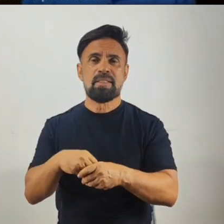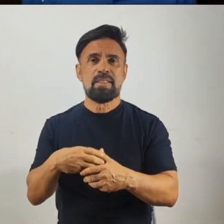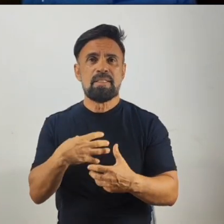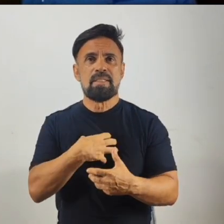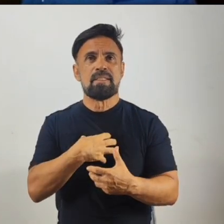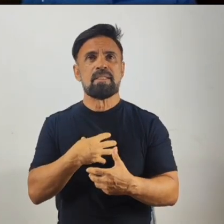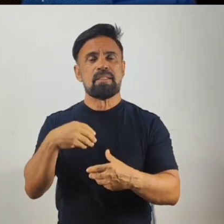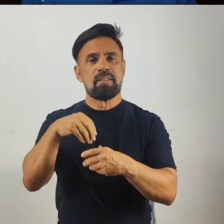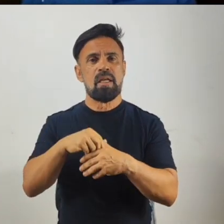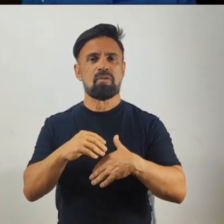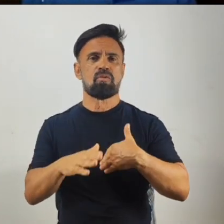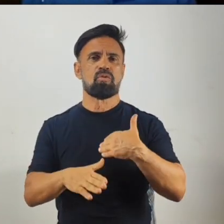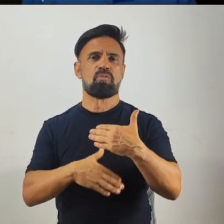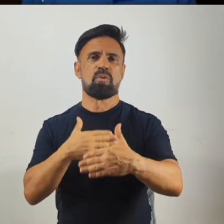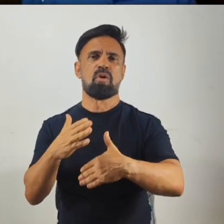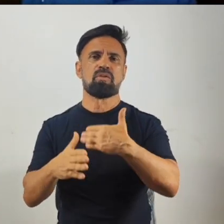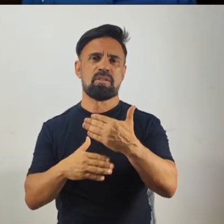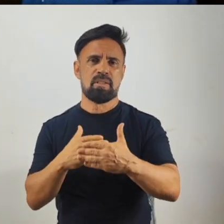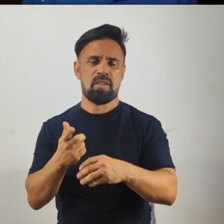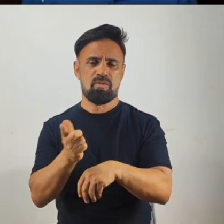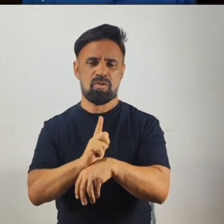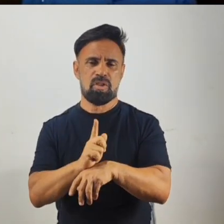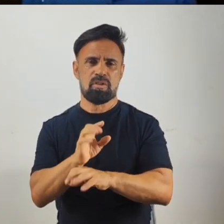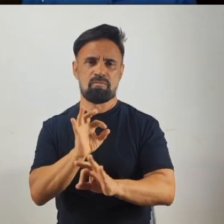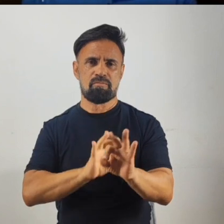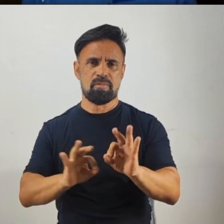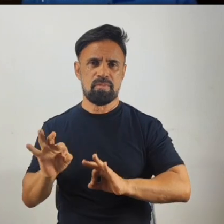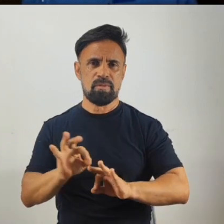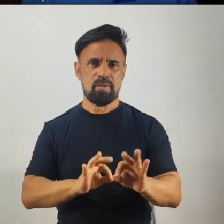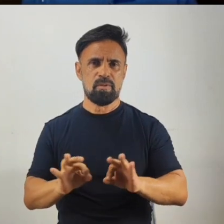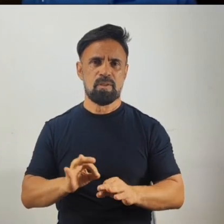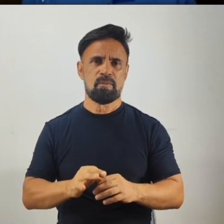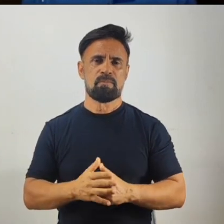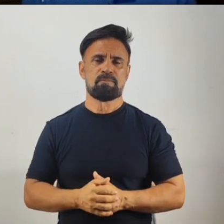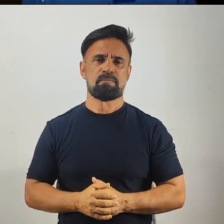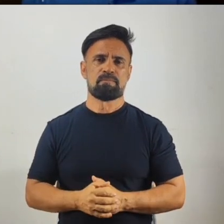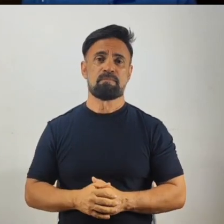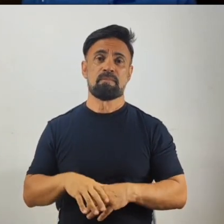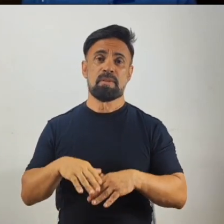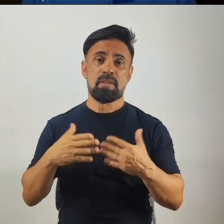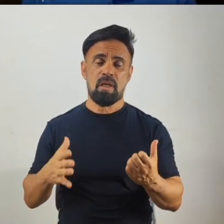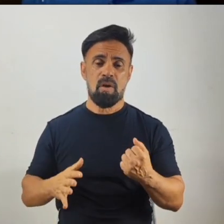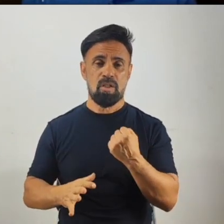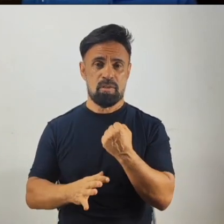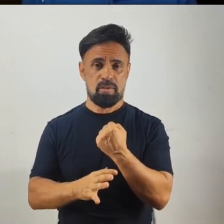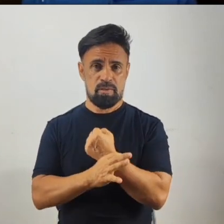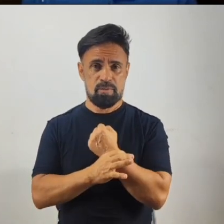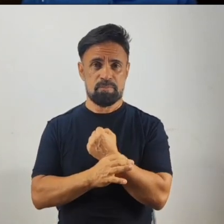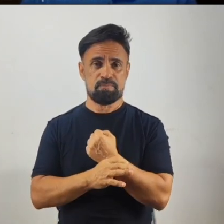enxergue dentro do processo dessa gestão organizacional.